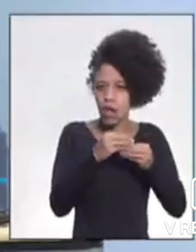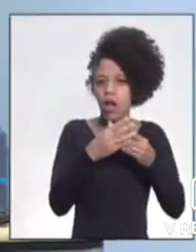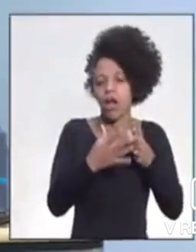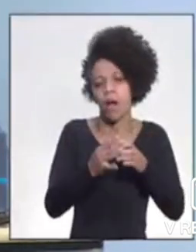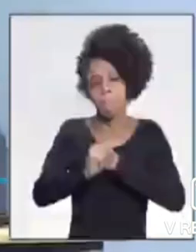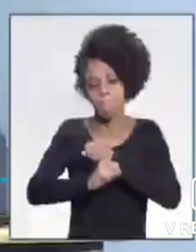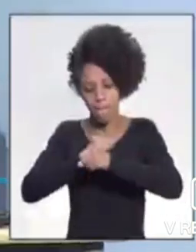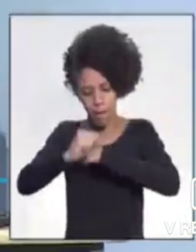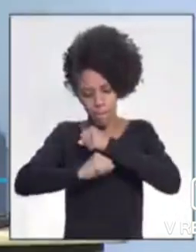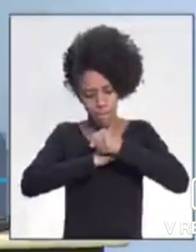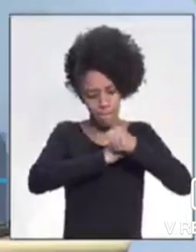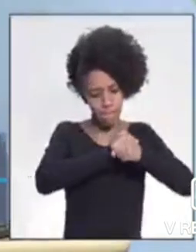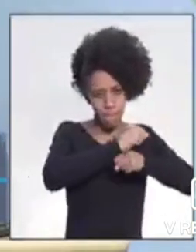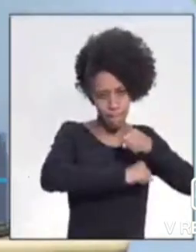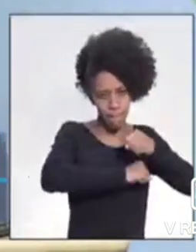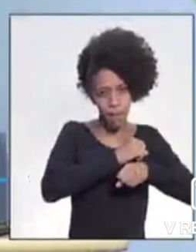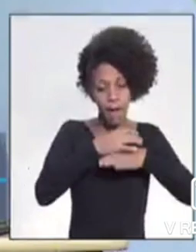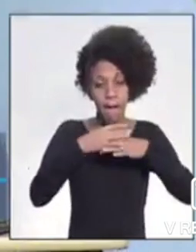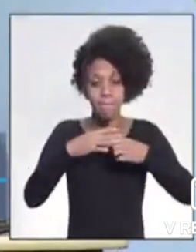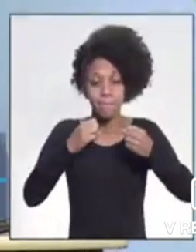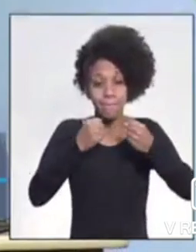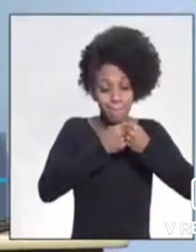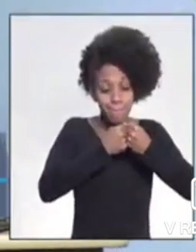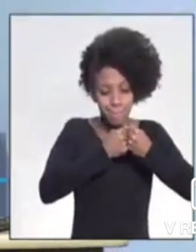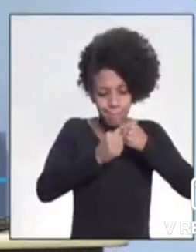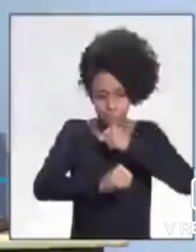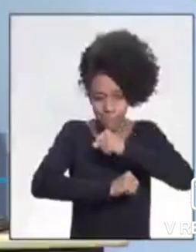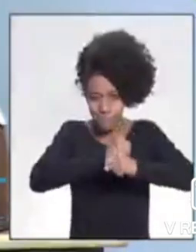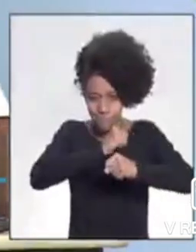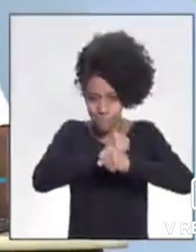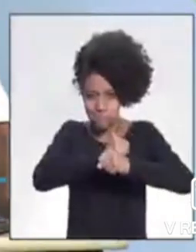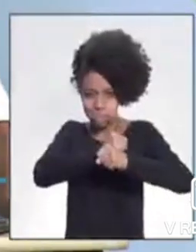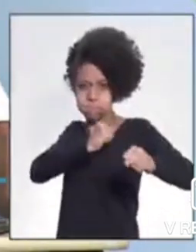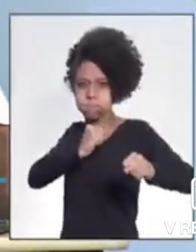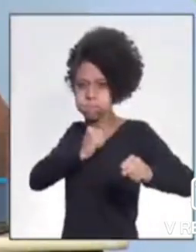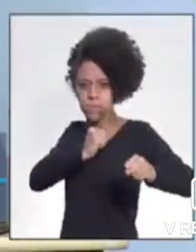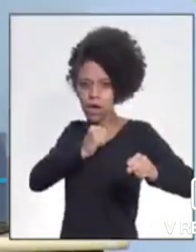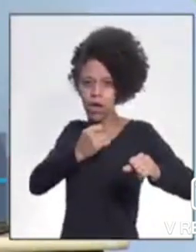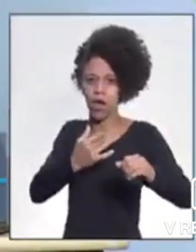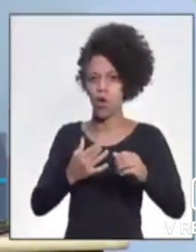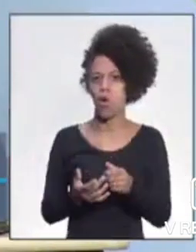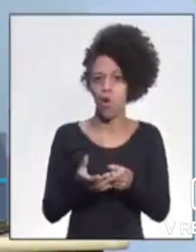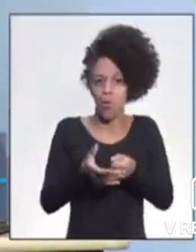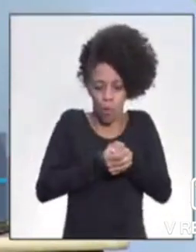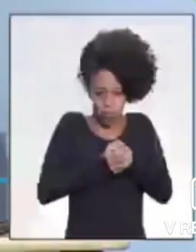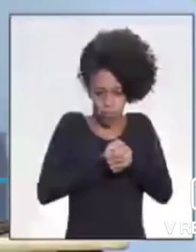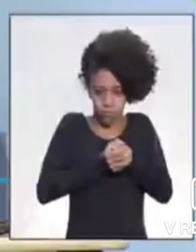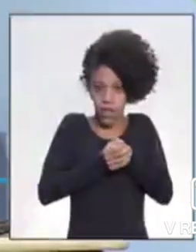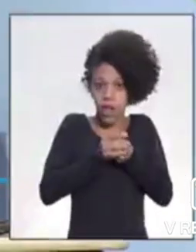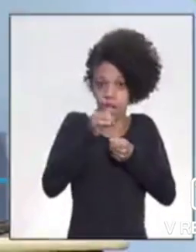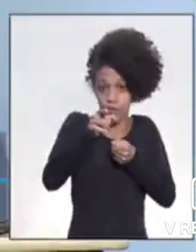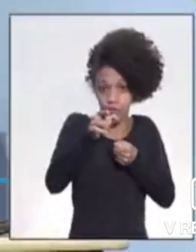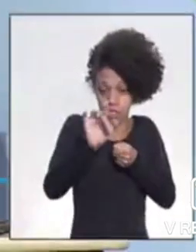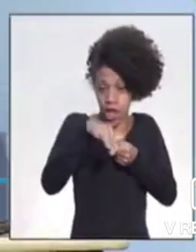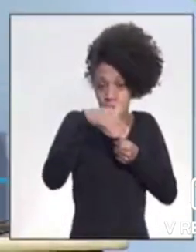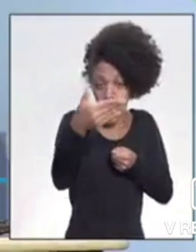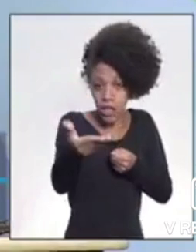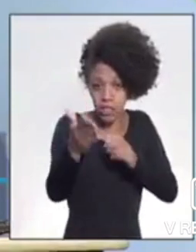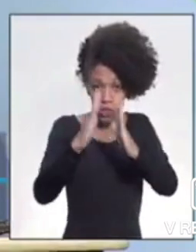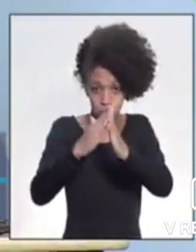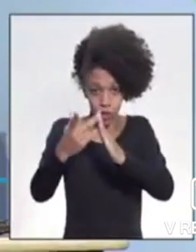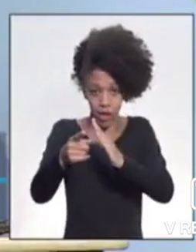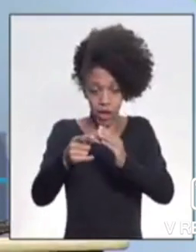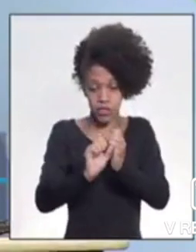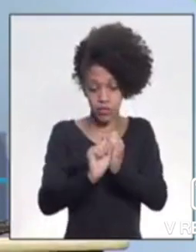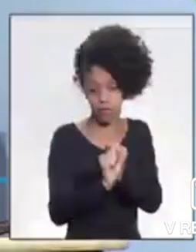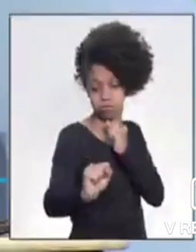a outro. Para romper a ligação, é como se eu estivesse aqui segurando uma corda e você que está assistindo a aula está segurando do outro lado